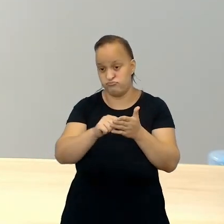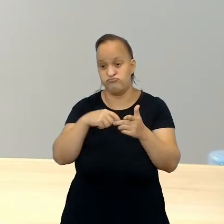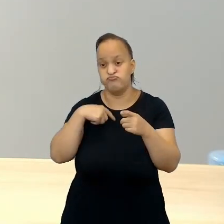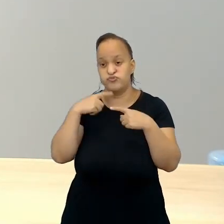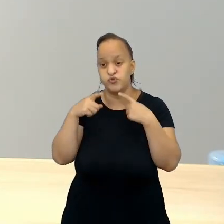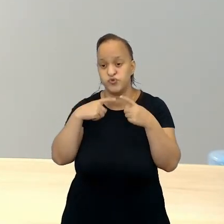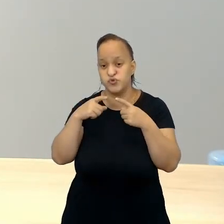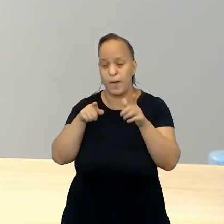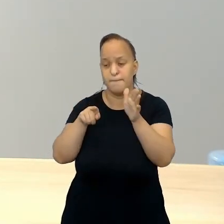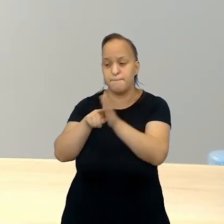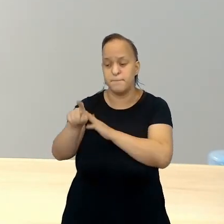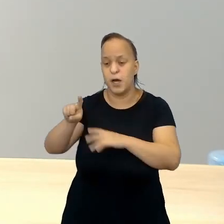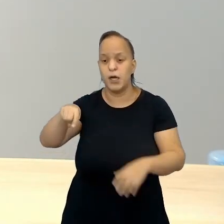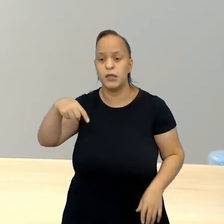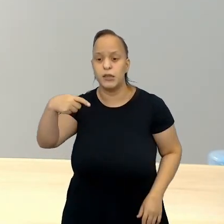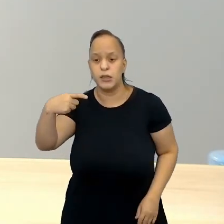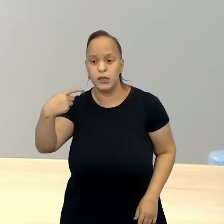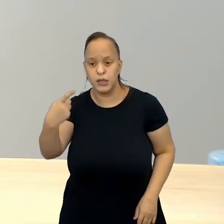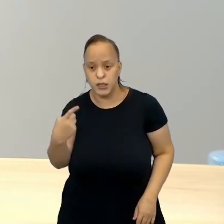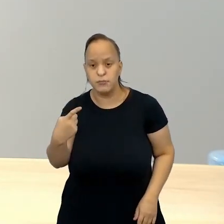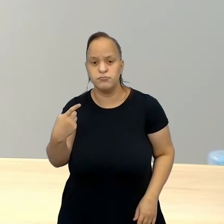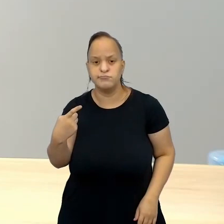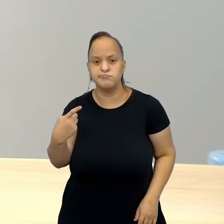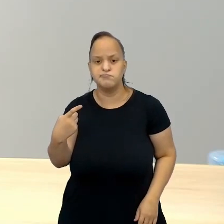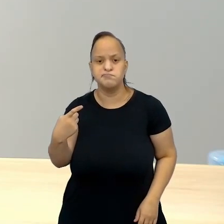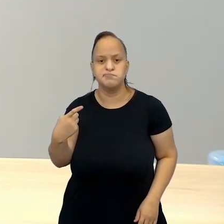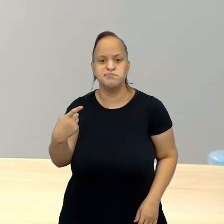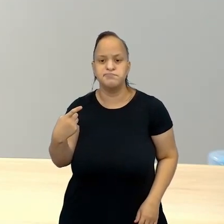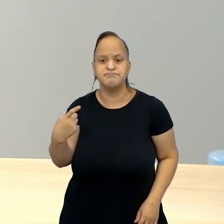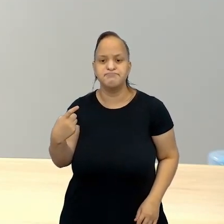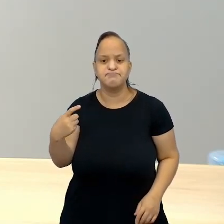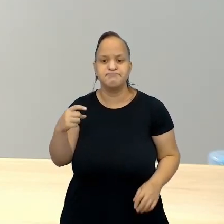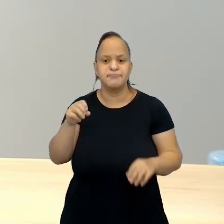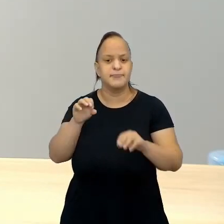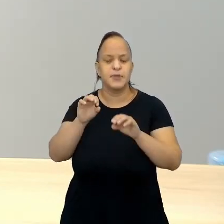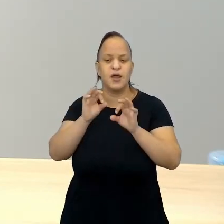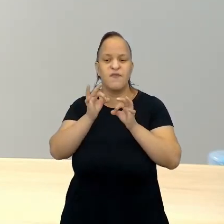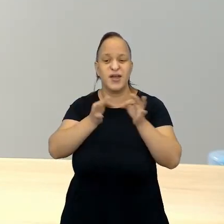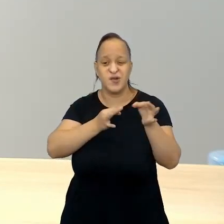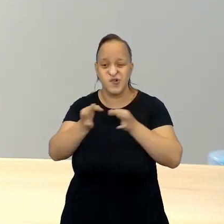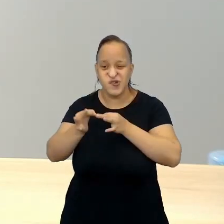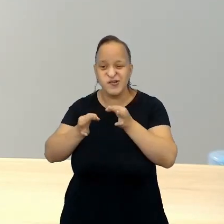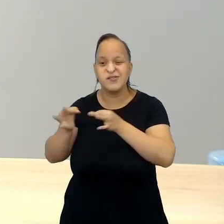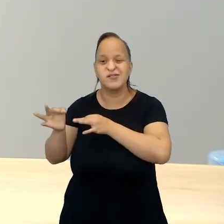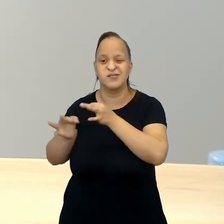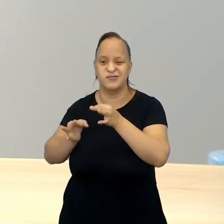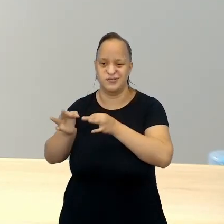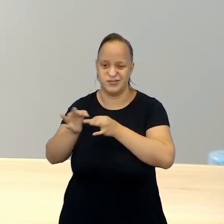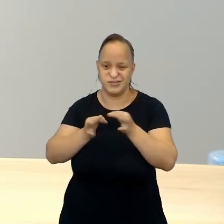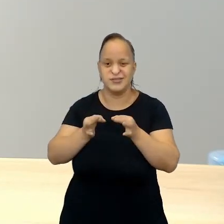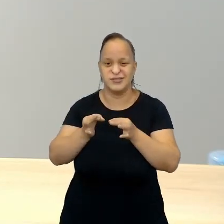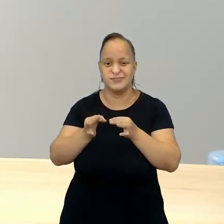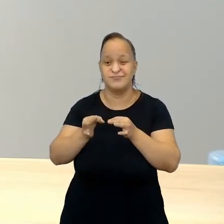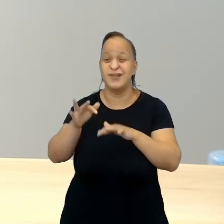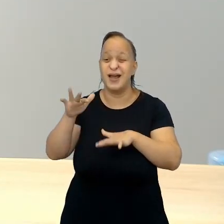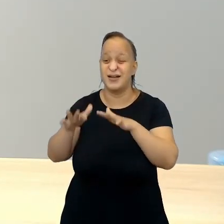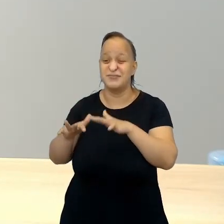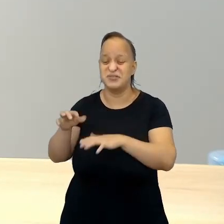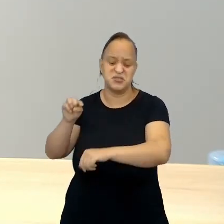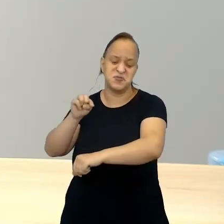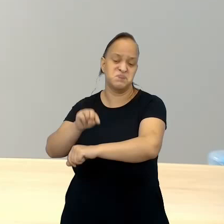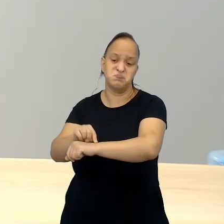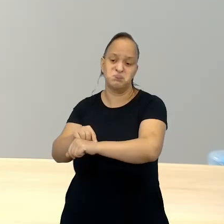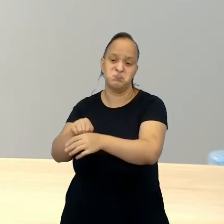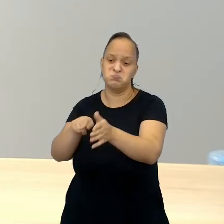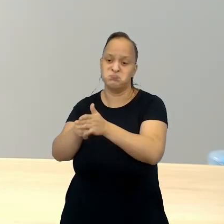ele também vai poder sistematizar em algum momento. Se ele não está naquele momento perguntando, ele